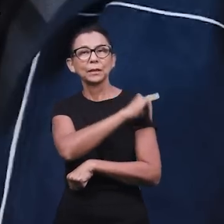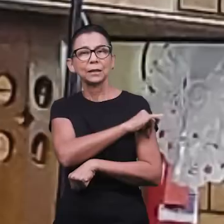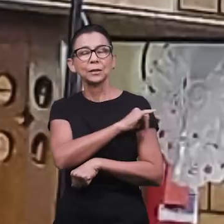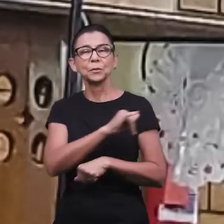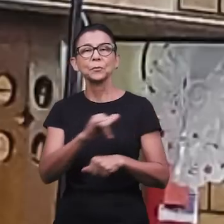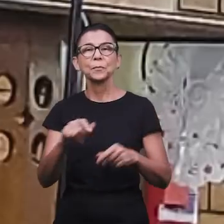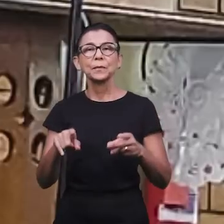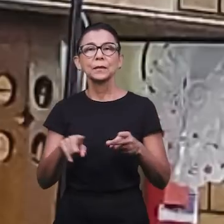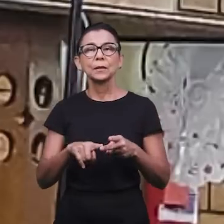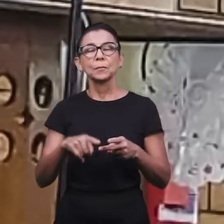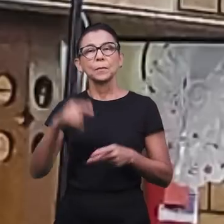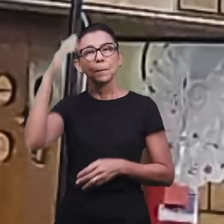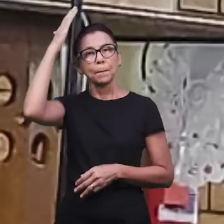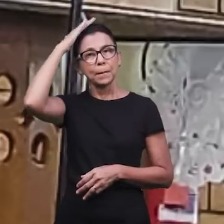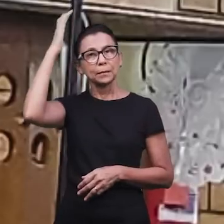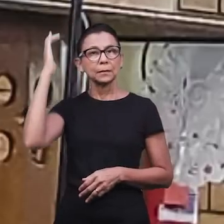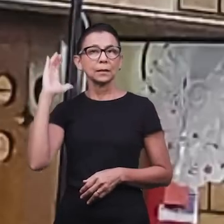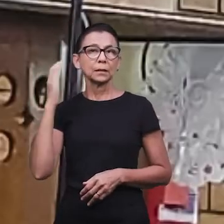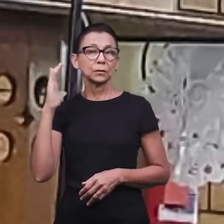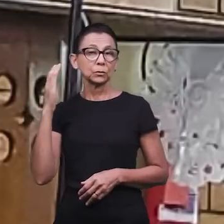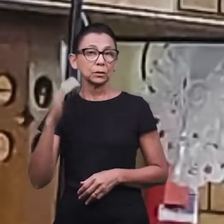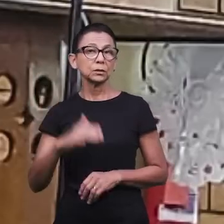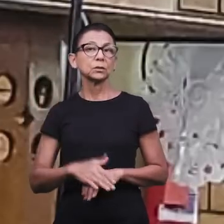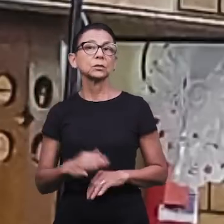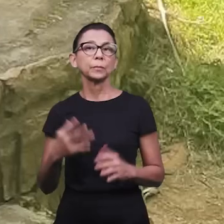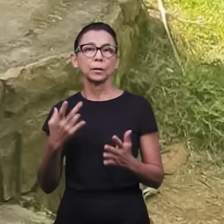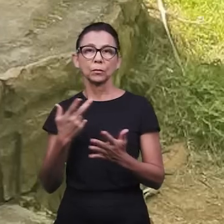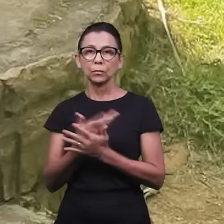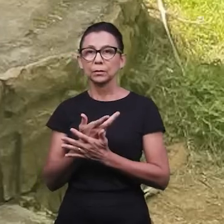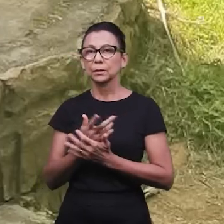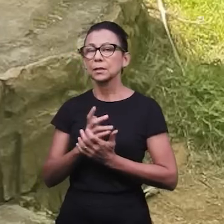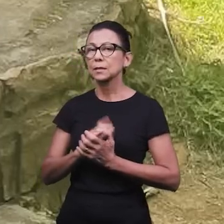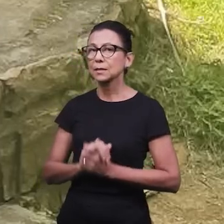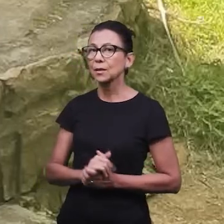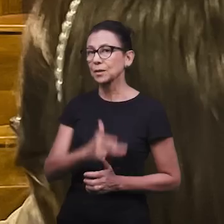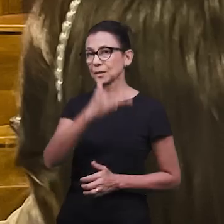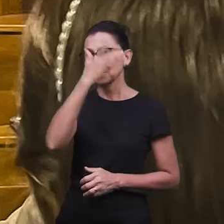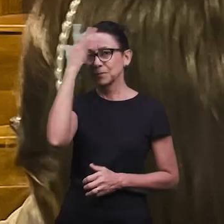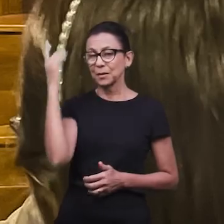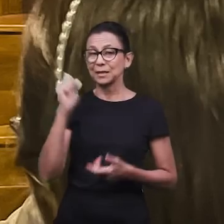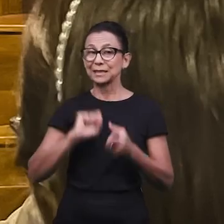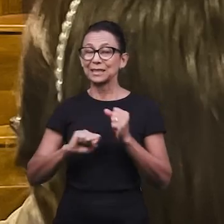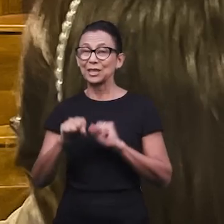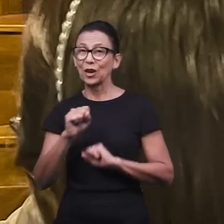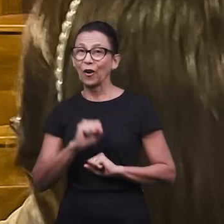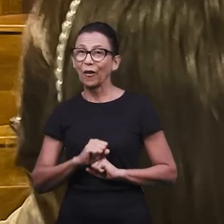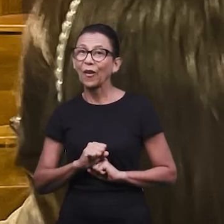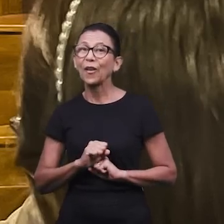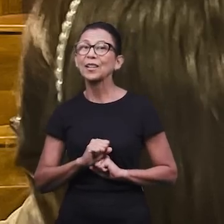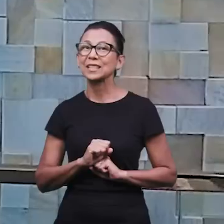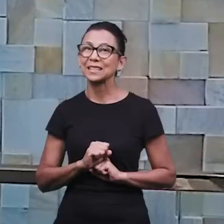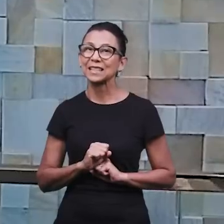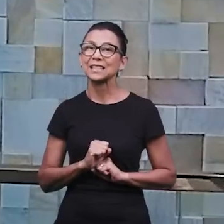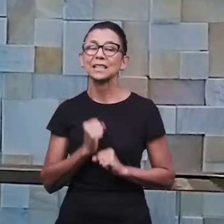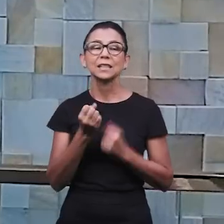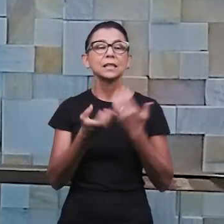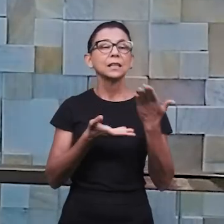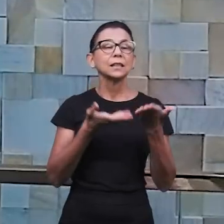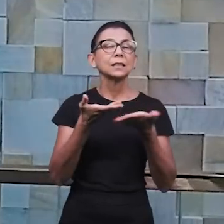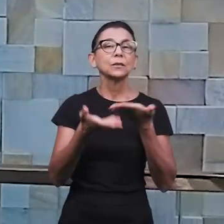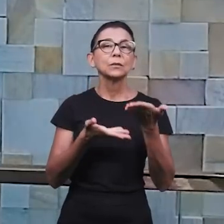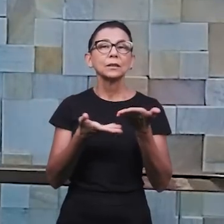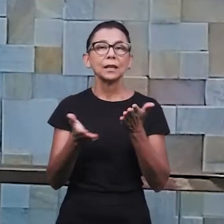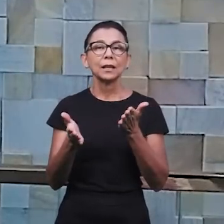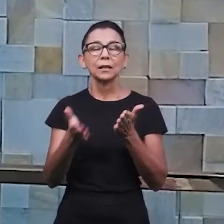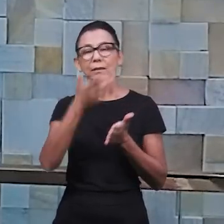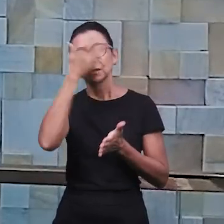Paraná. A igreja está se aperfeiçoando para receber as pessoas que necessitam de acessibilidade. Confira